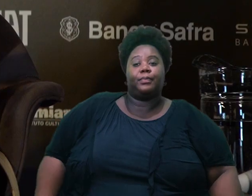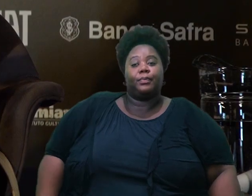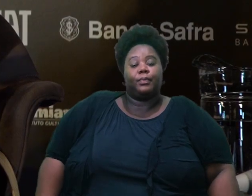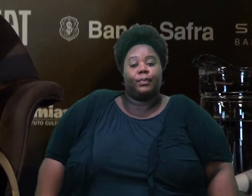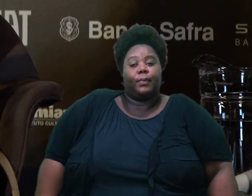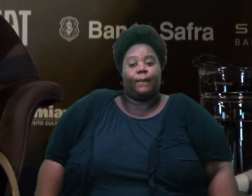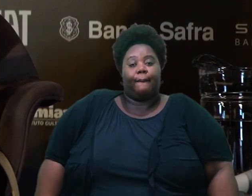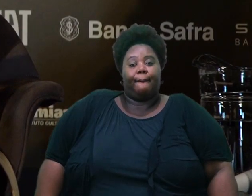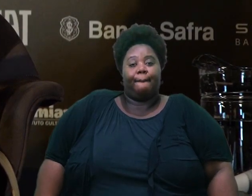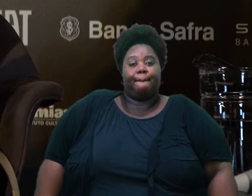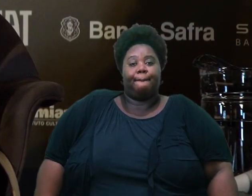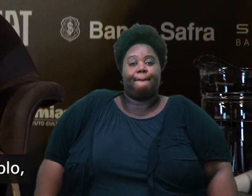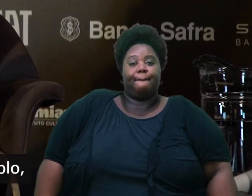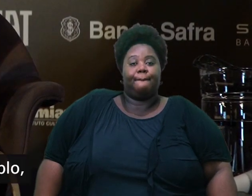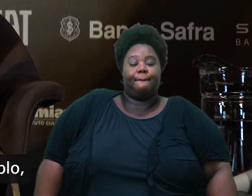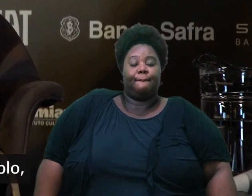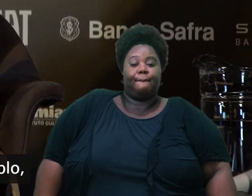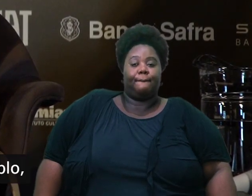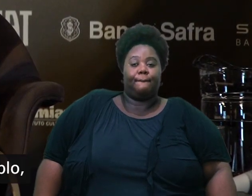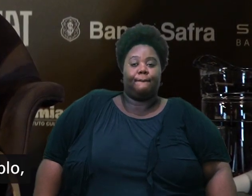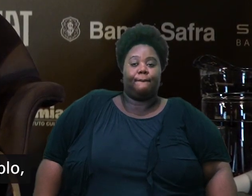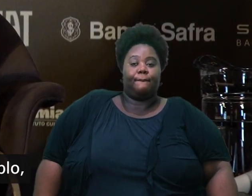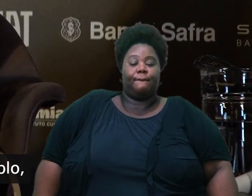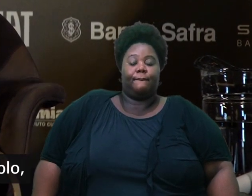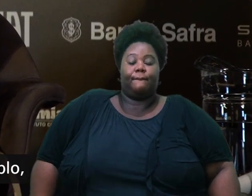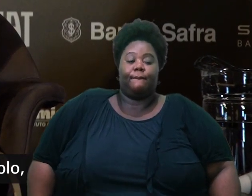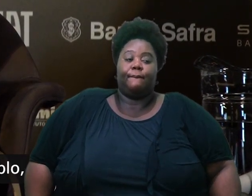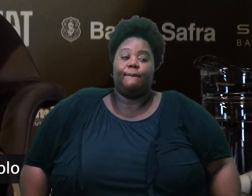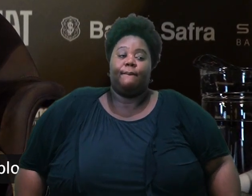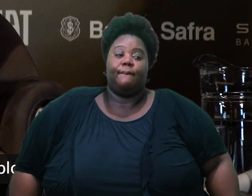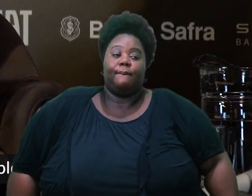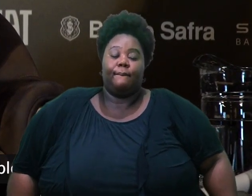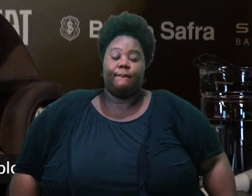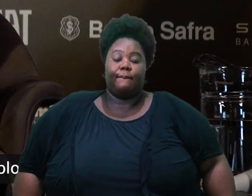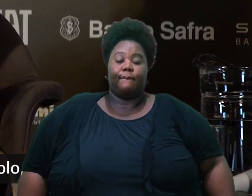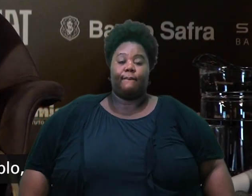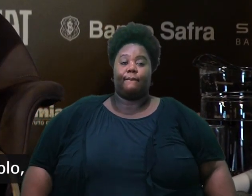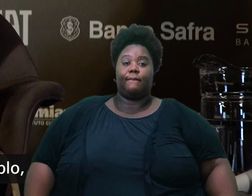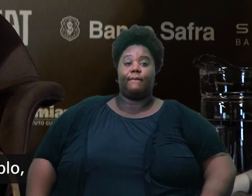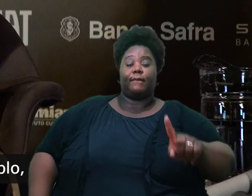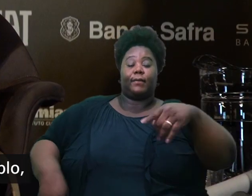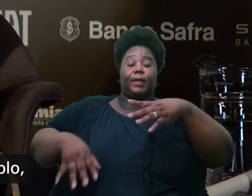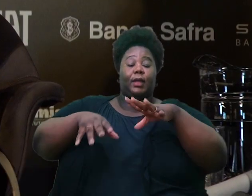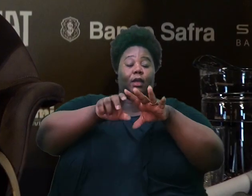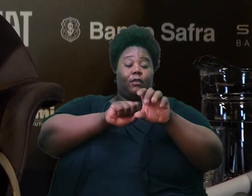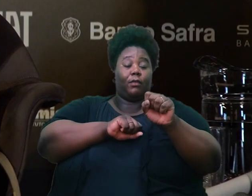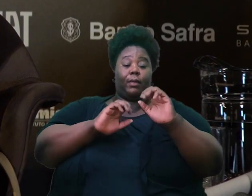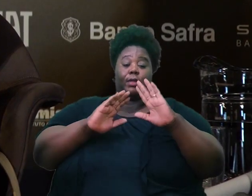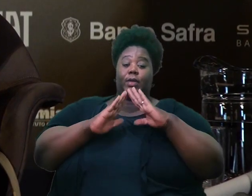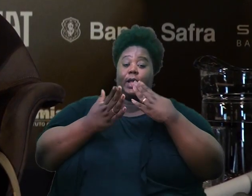Então, esta é uma formação. E a escola, desde pequena, por exemplo,